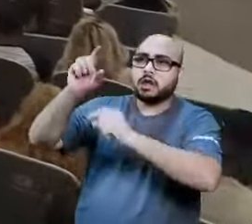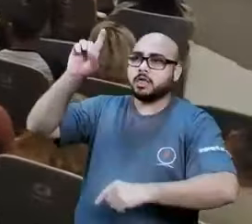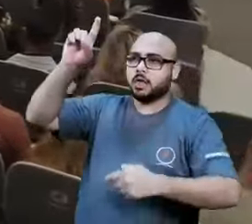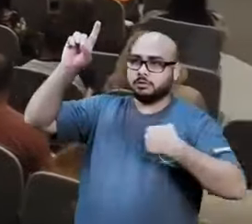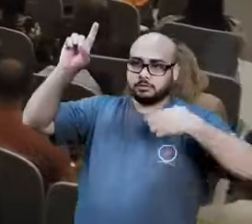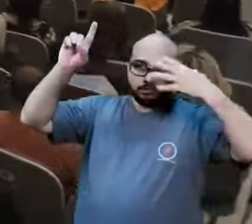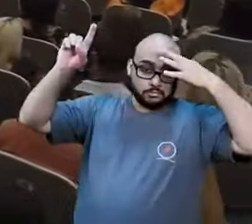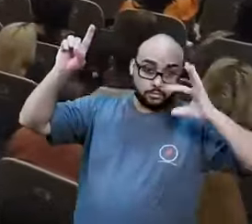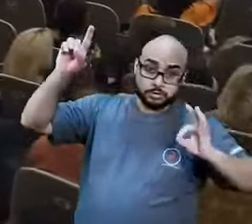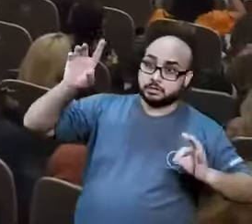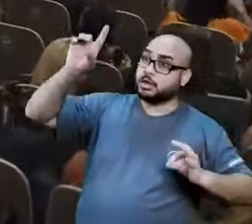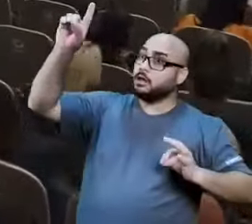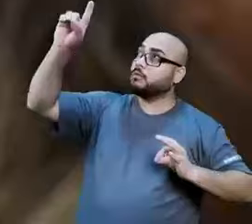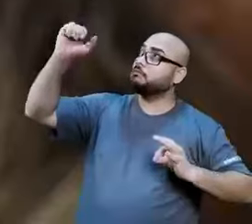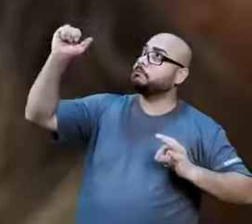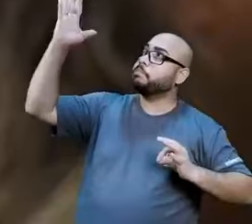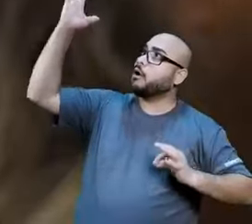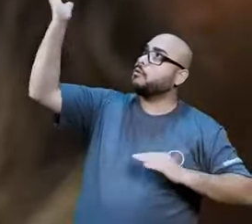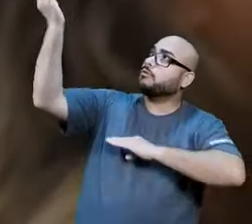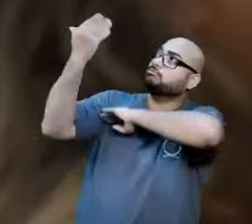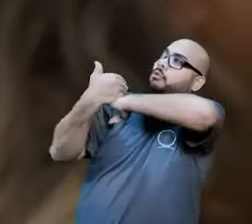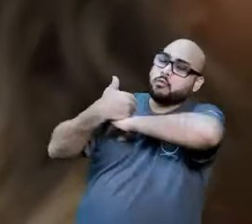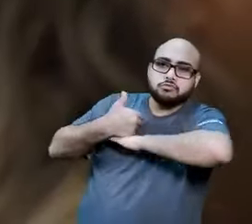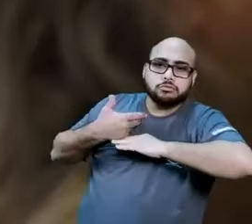penso e do que eu